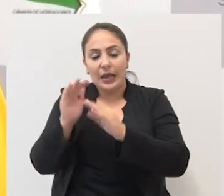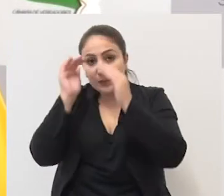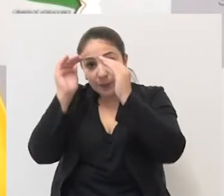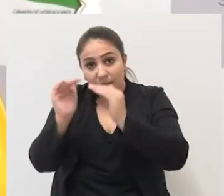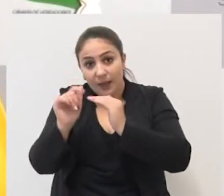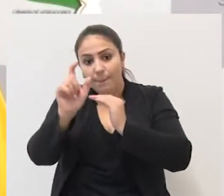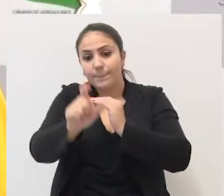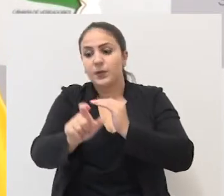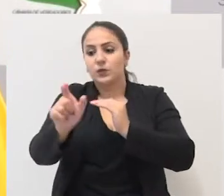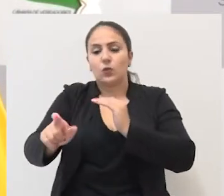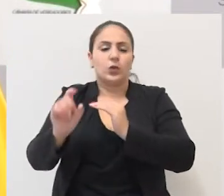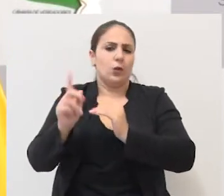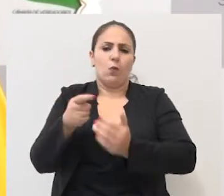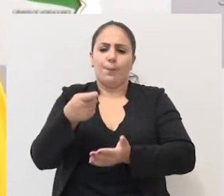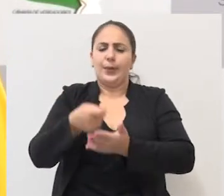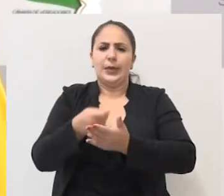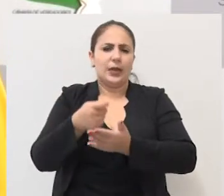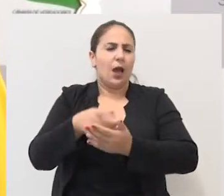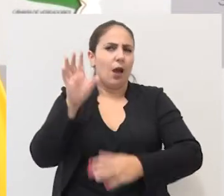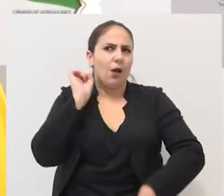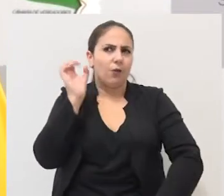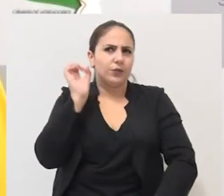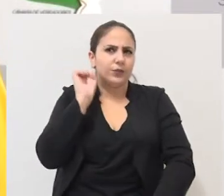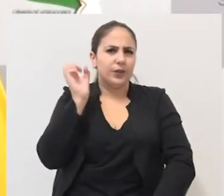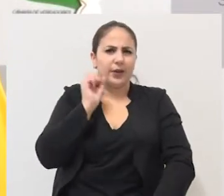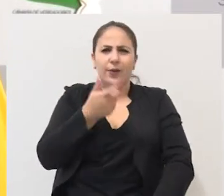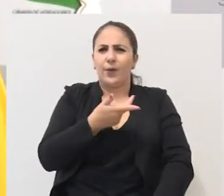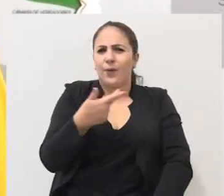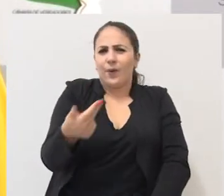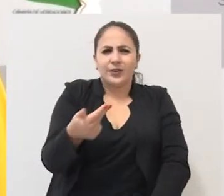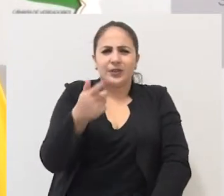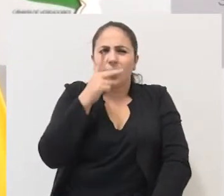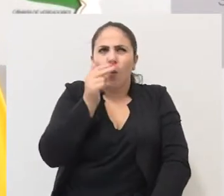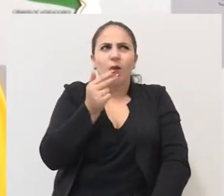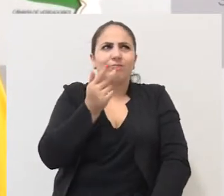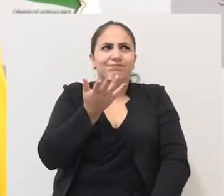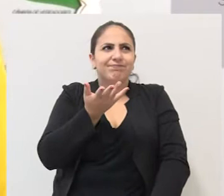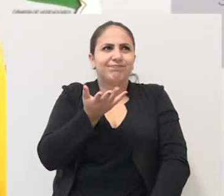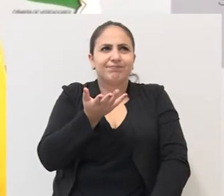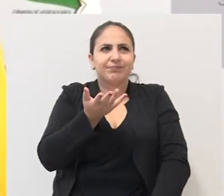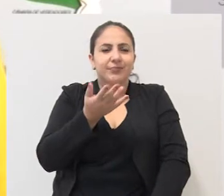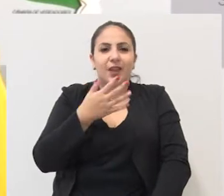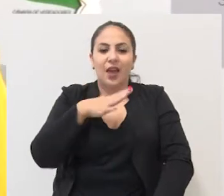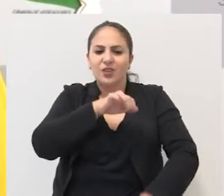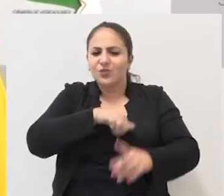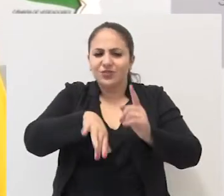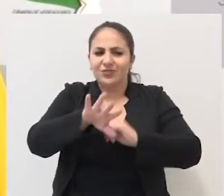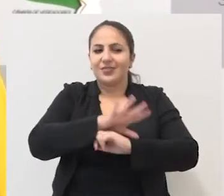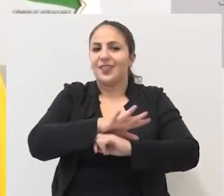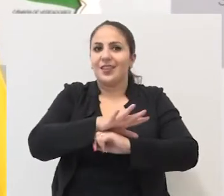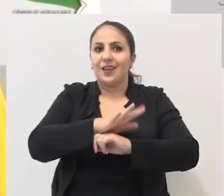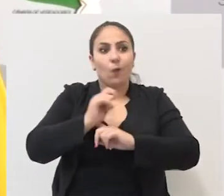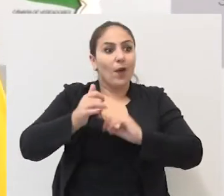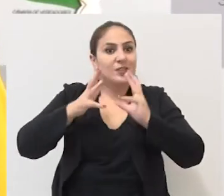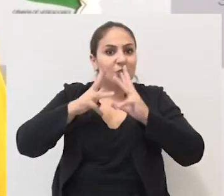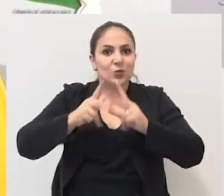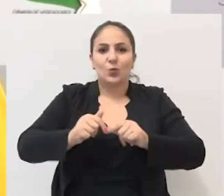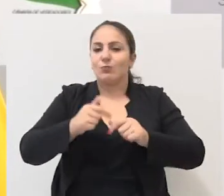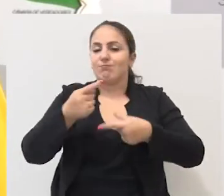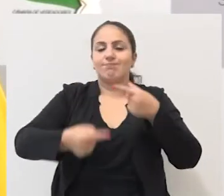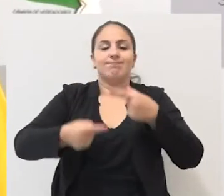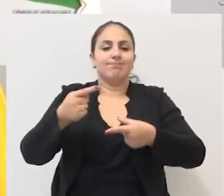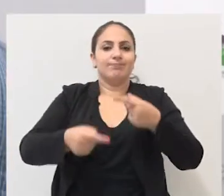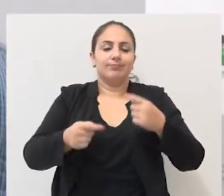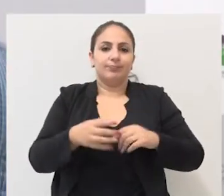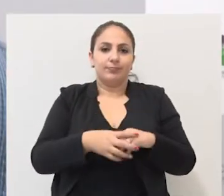não sendo obrigados a ouvirem coisas com as quais a sociedade, na sua maioria,